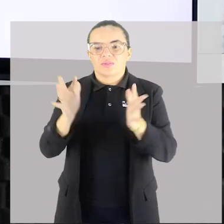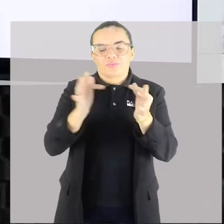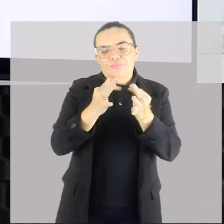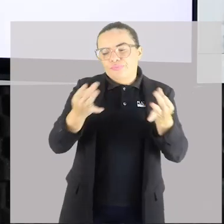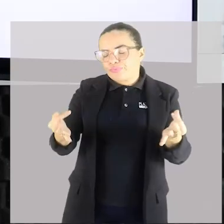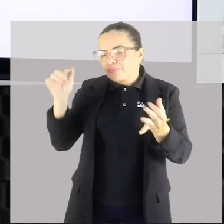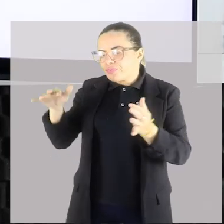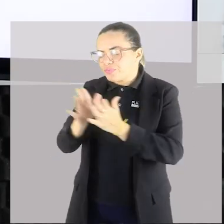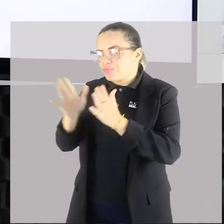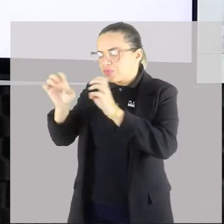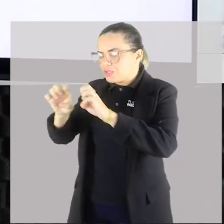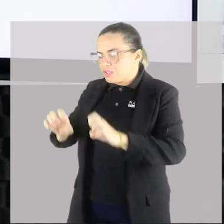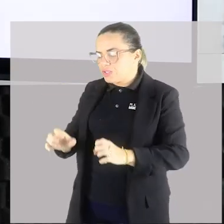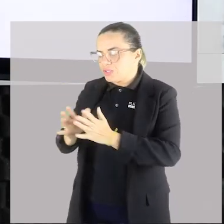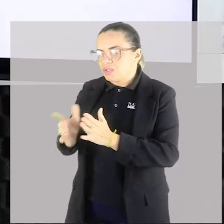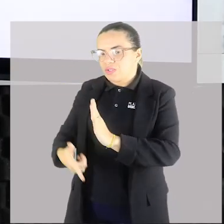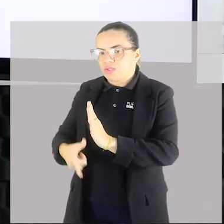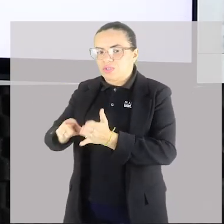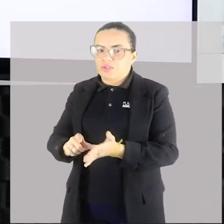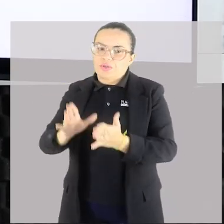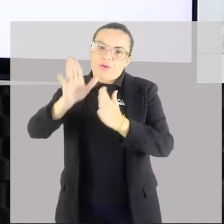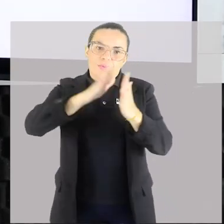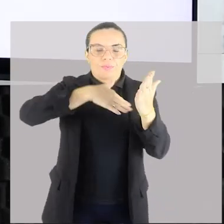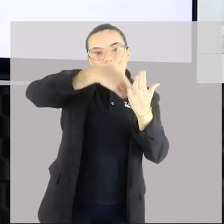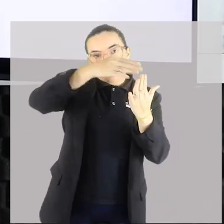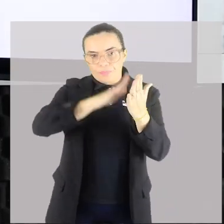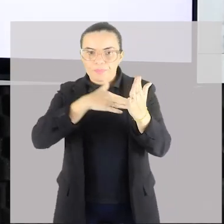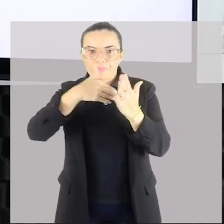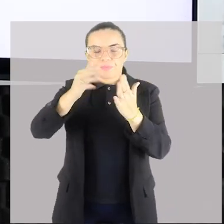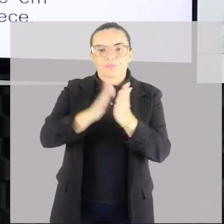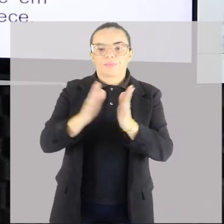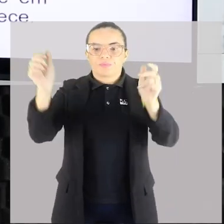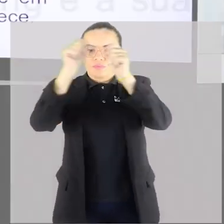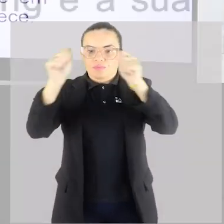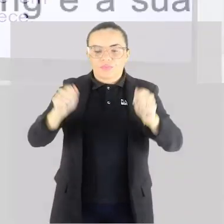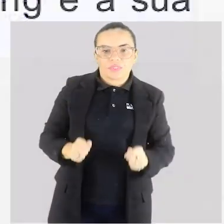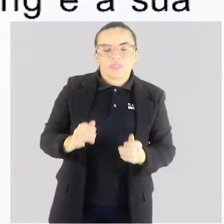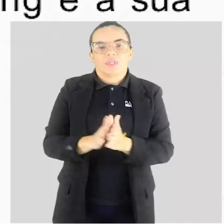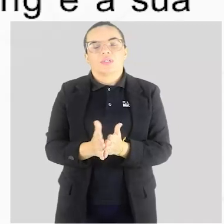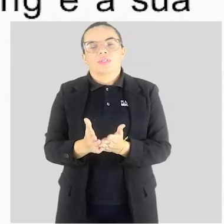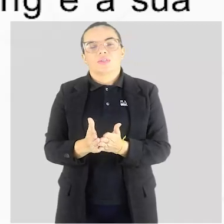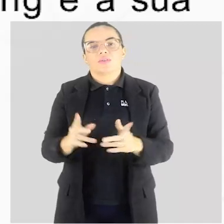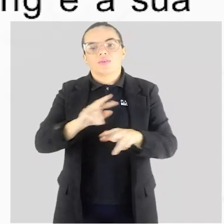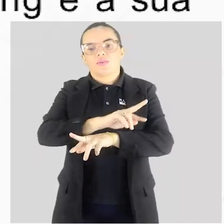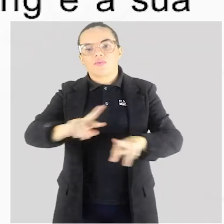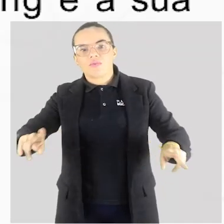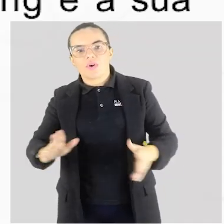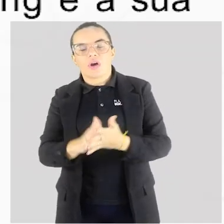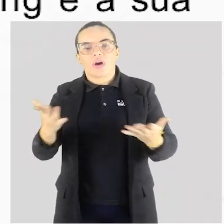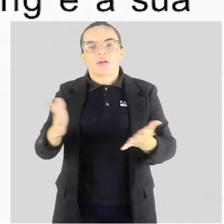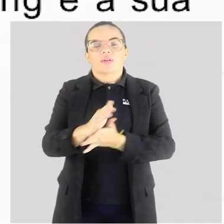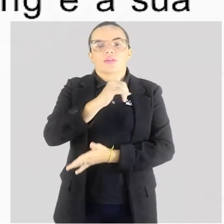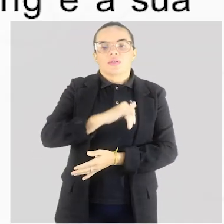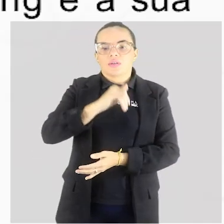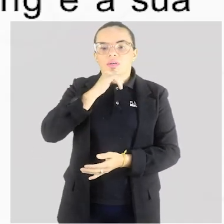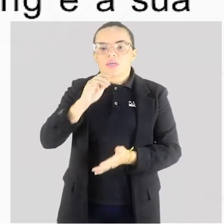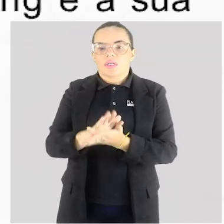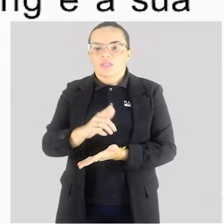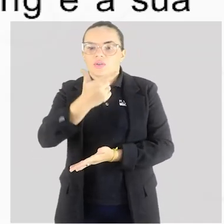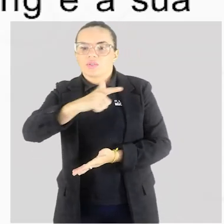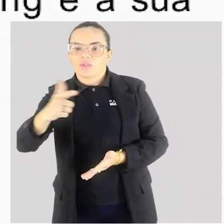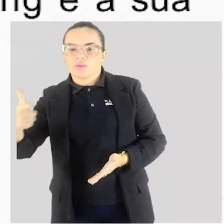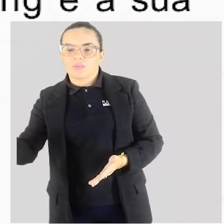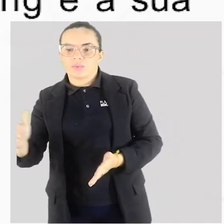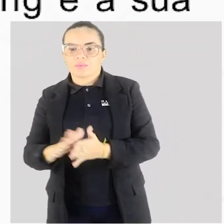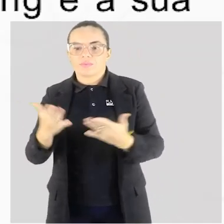simplesmente estruturas pré-estabelecidas, como é o caso da pintura, da escultura, entre outros. Ele não possui uma estrutura narrativa, ou seja, você